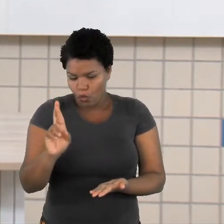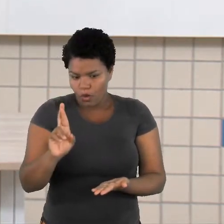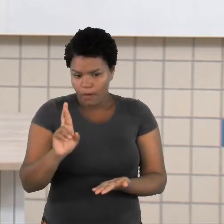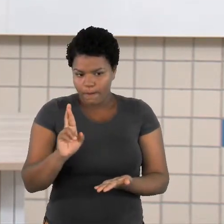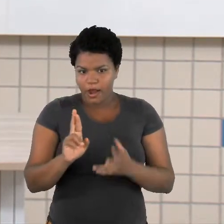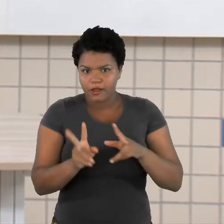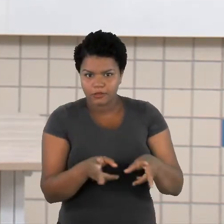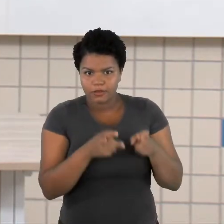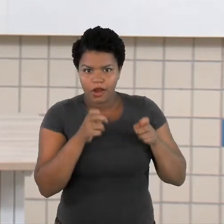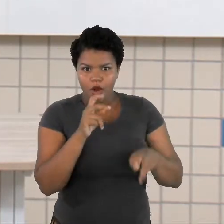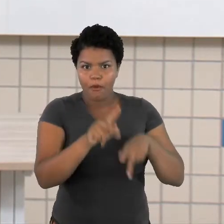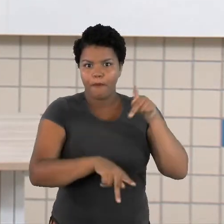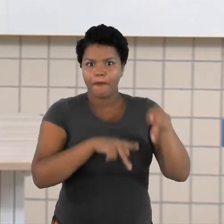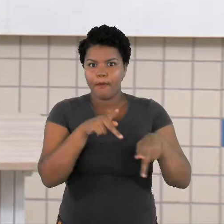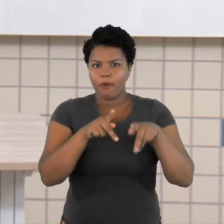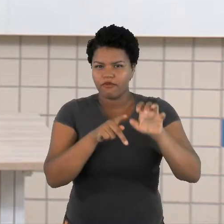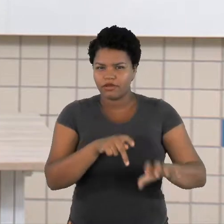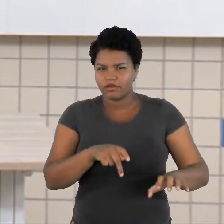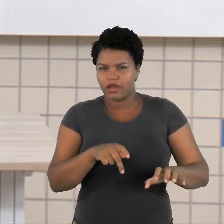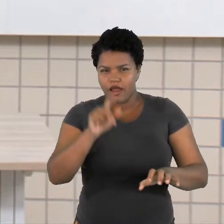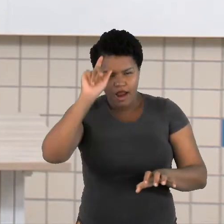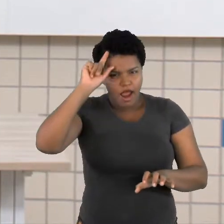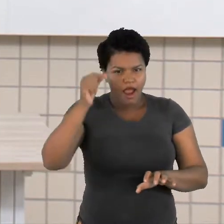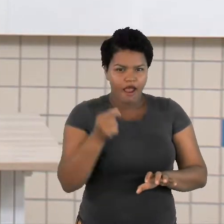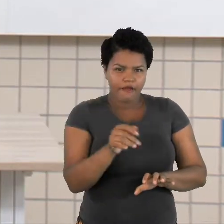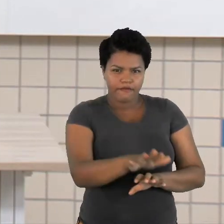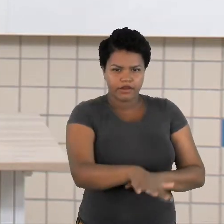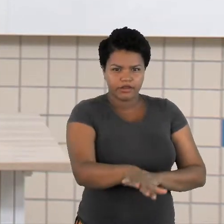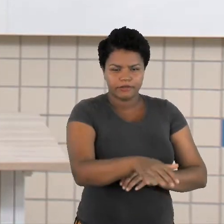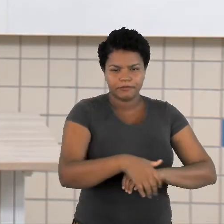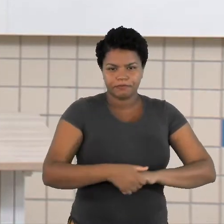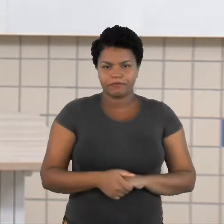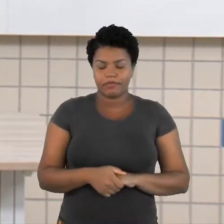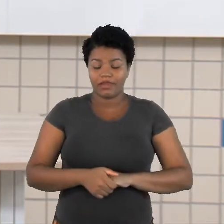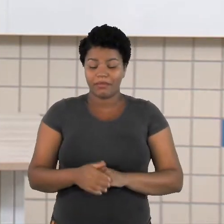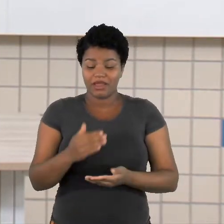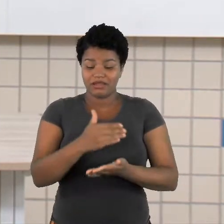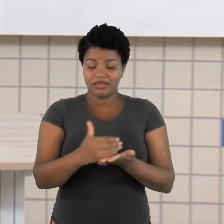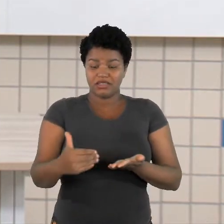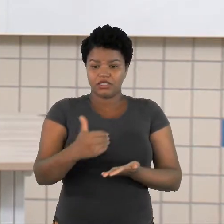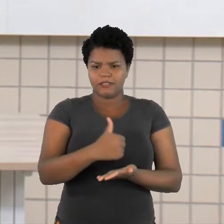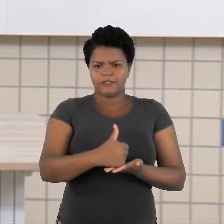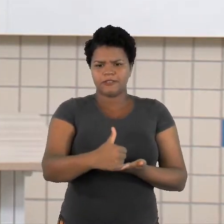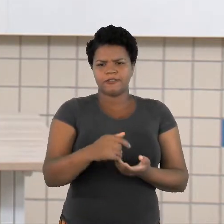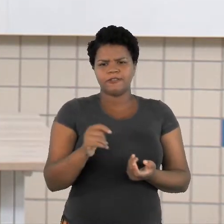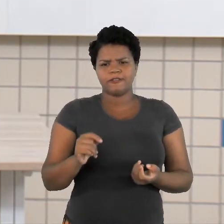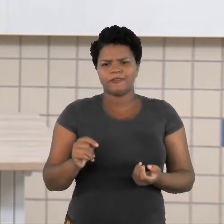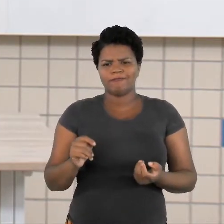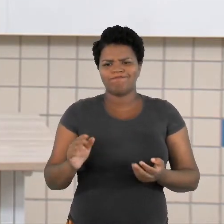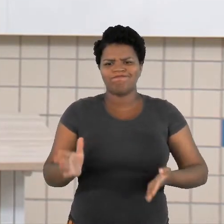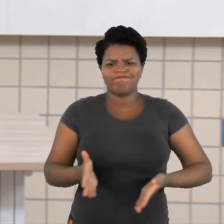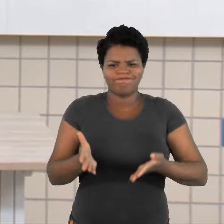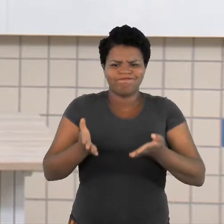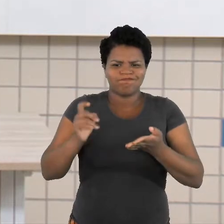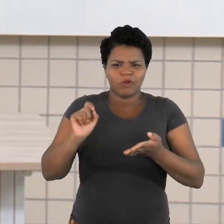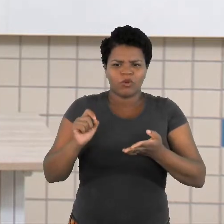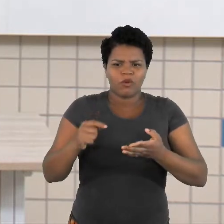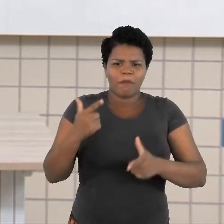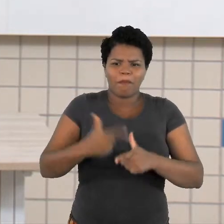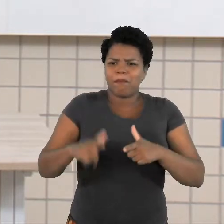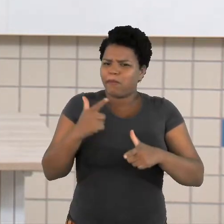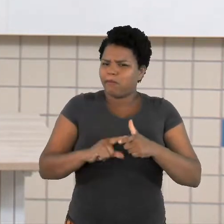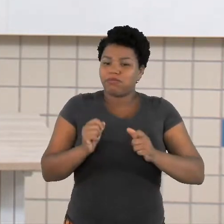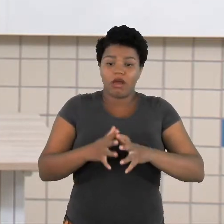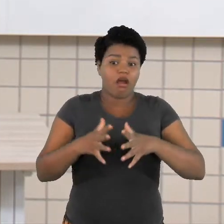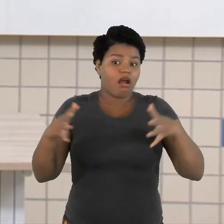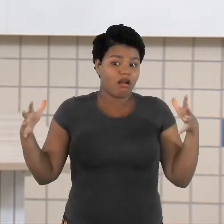povos africanos, as regiões africanas. Só que essa divisão ela acabou provocando um conflito, um problema muito